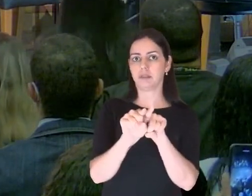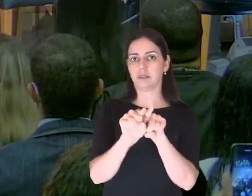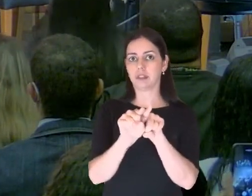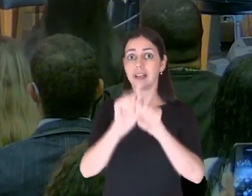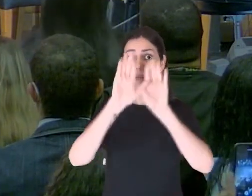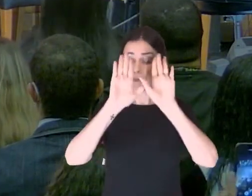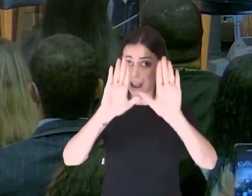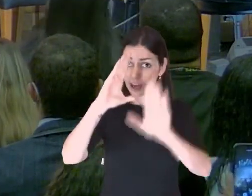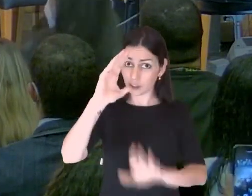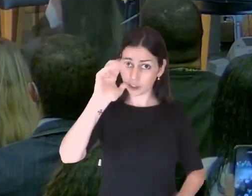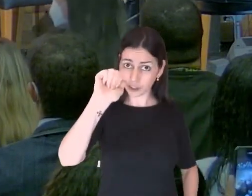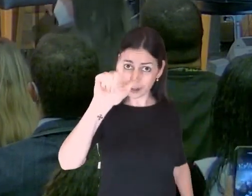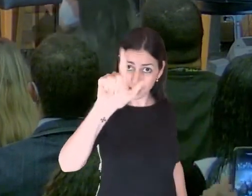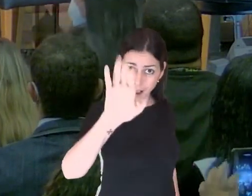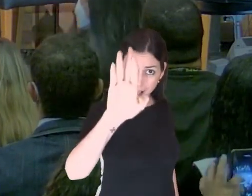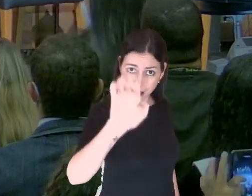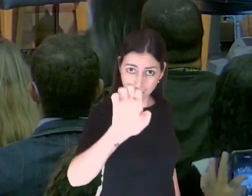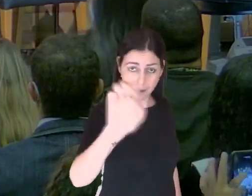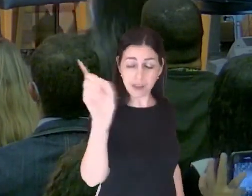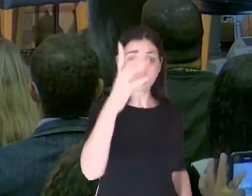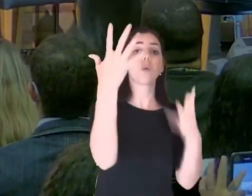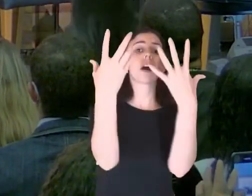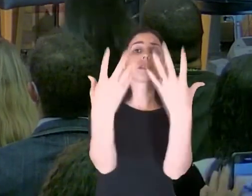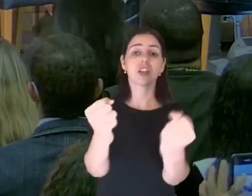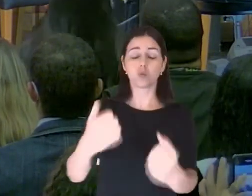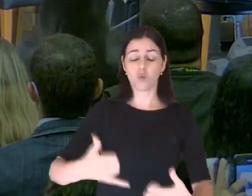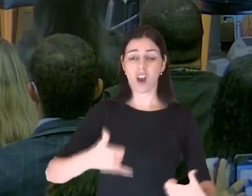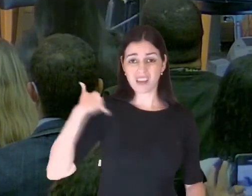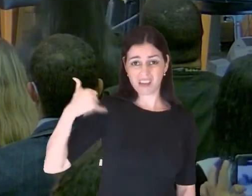Mas Caleb não permitiu que a idade